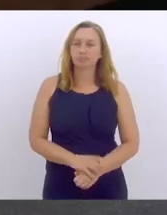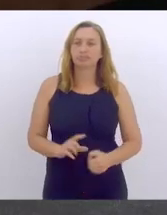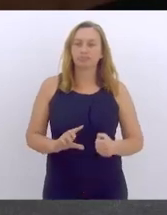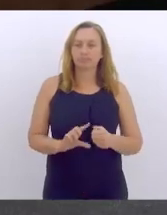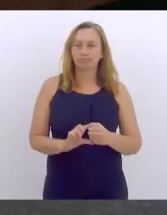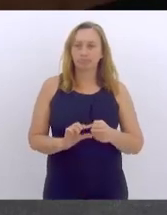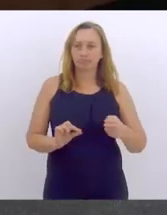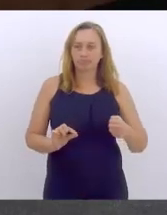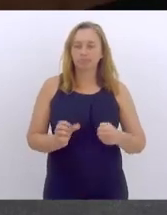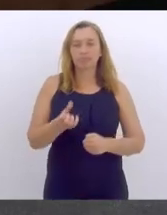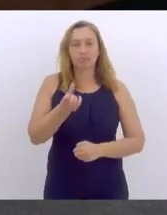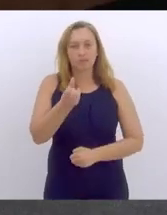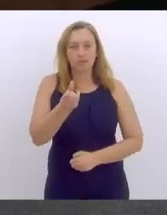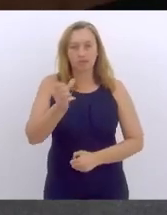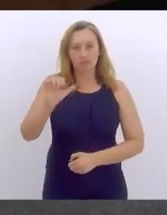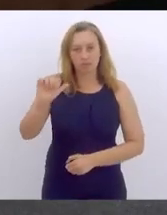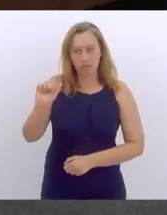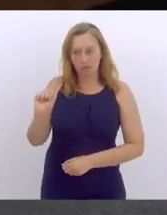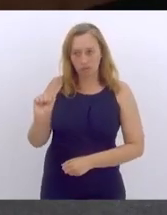Artigo 6º A,